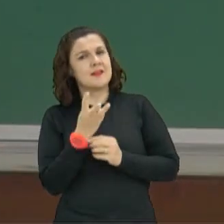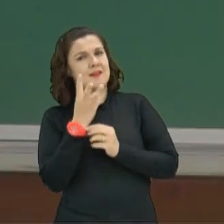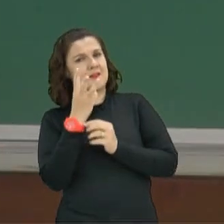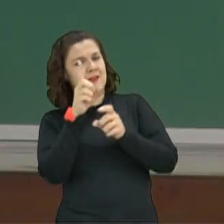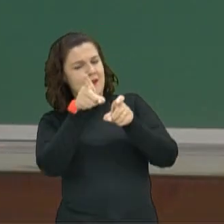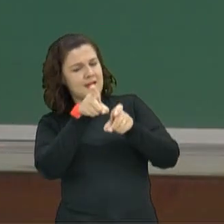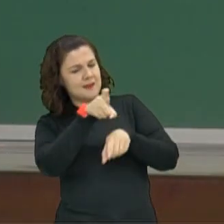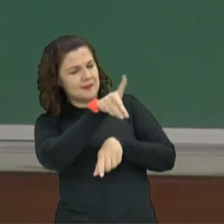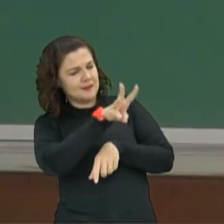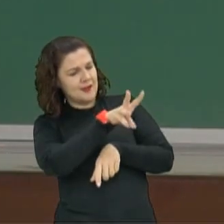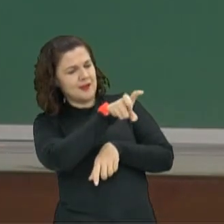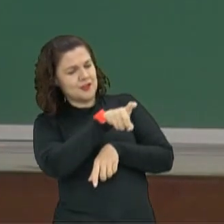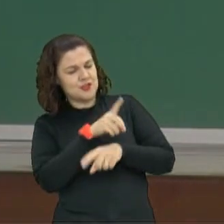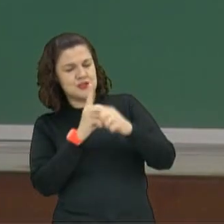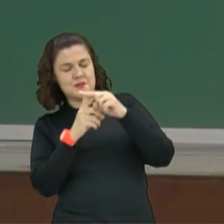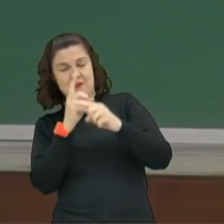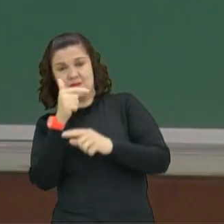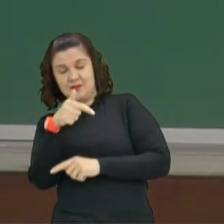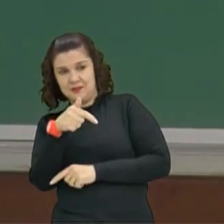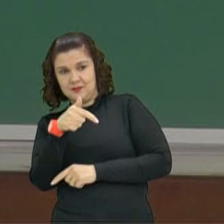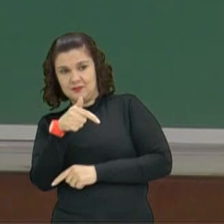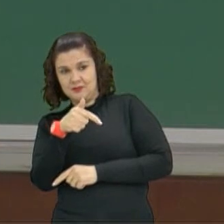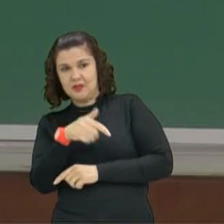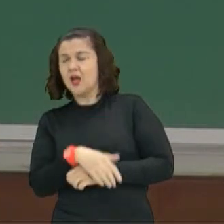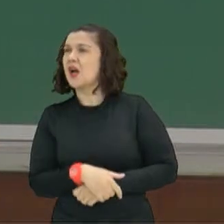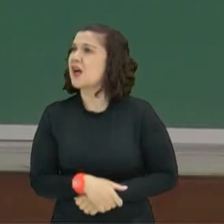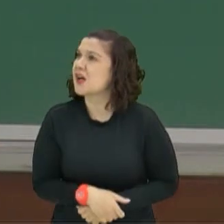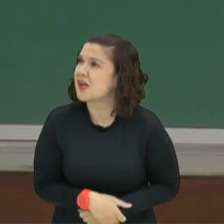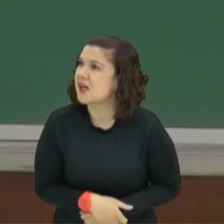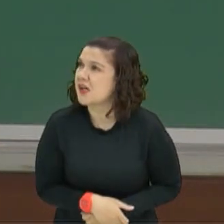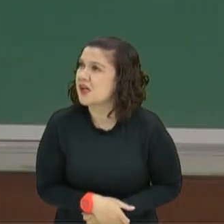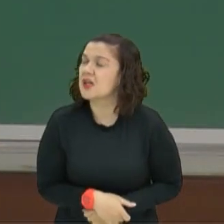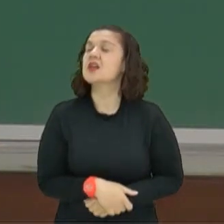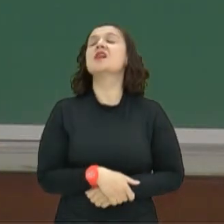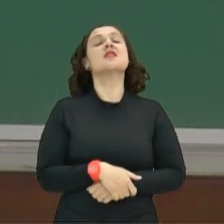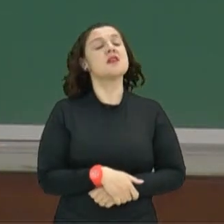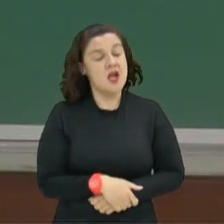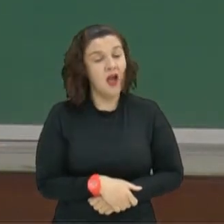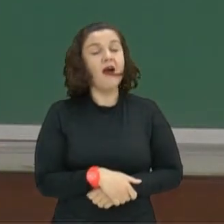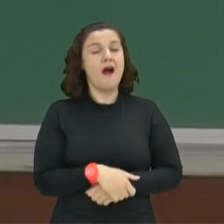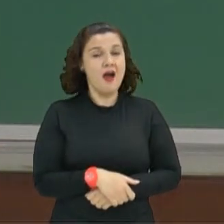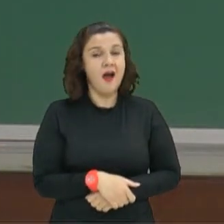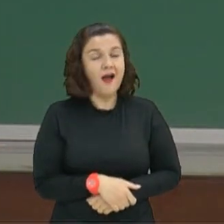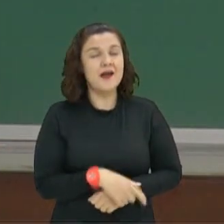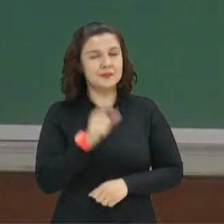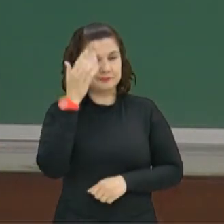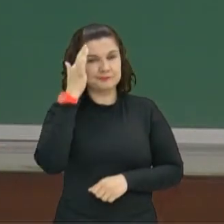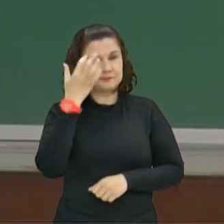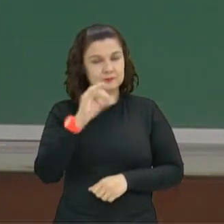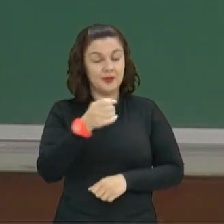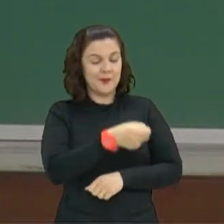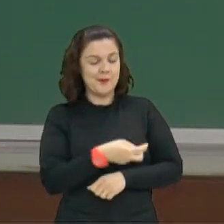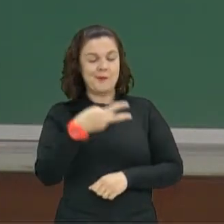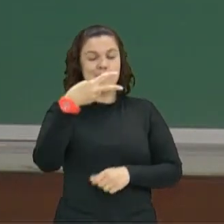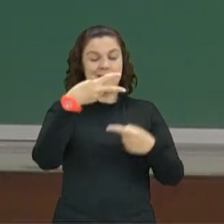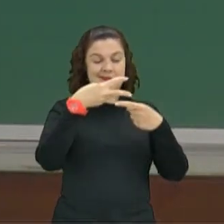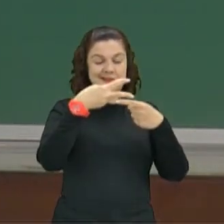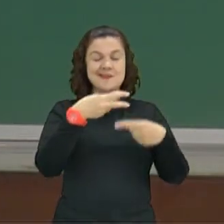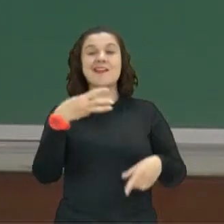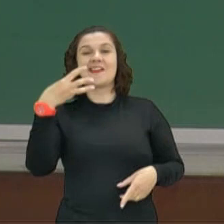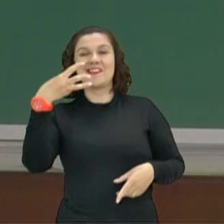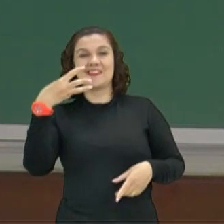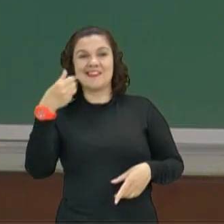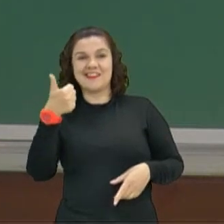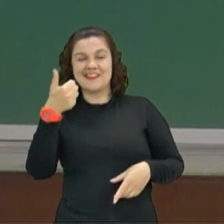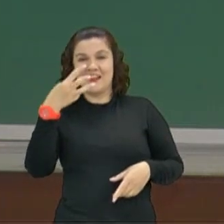3x mais 7, o que é? Não escutei? Isso? Isso aí, menor ou igual a